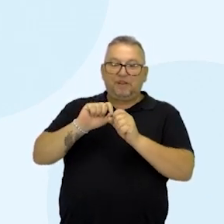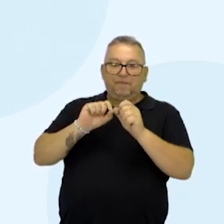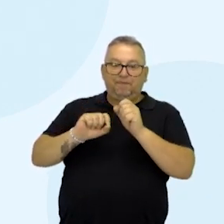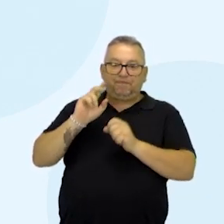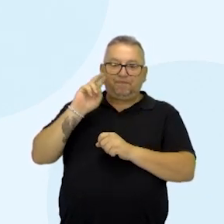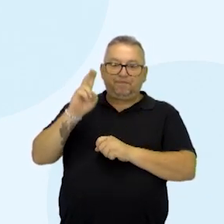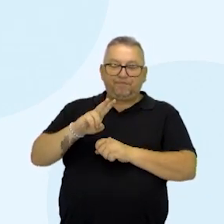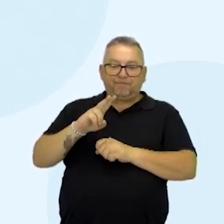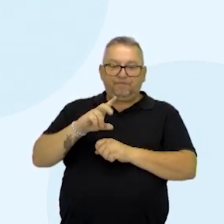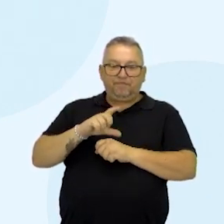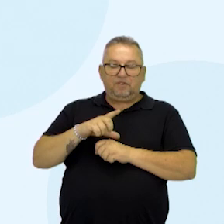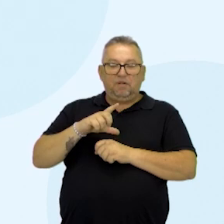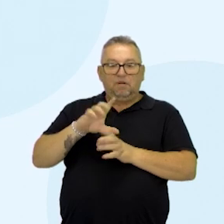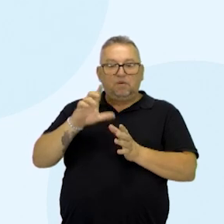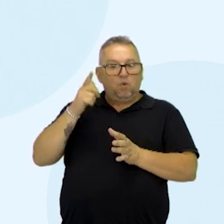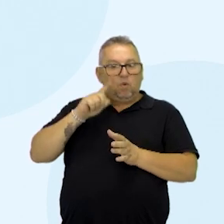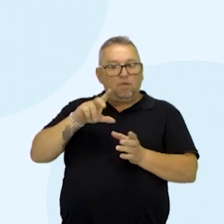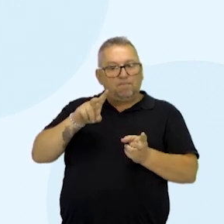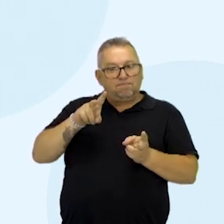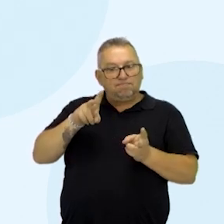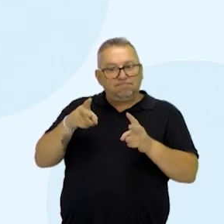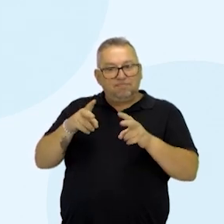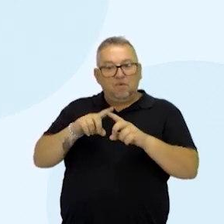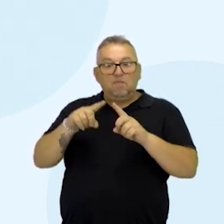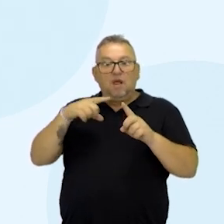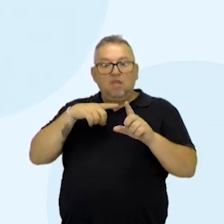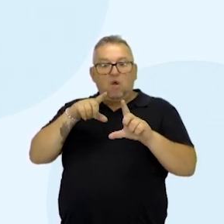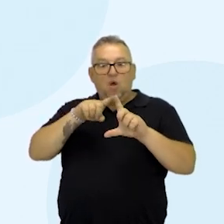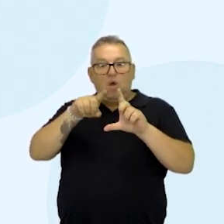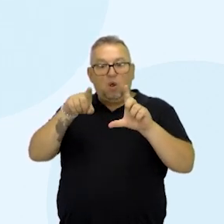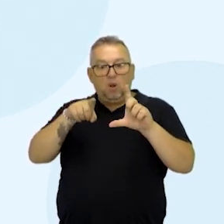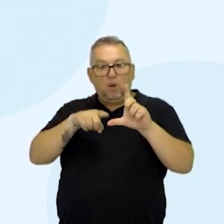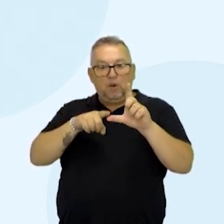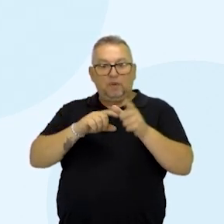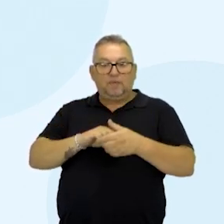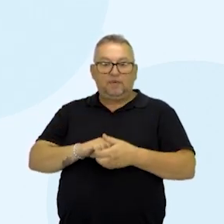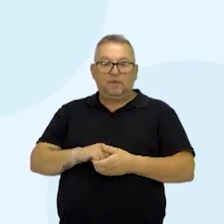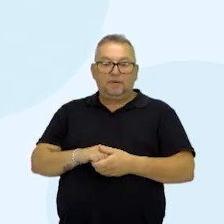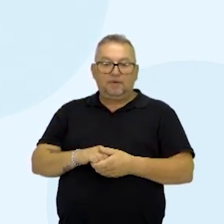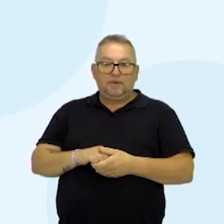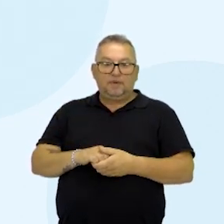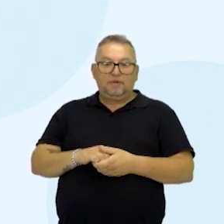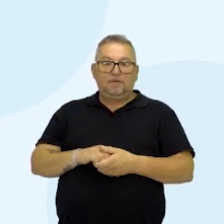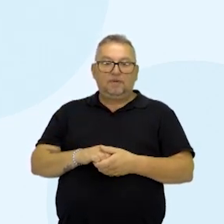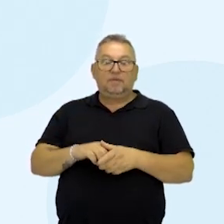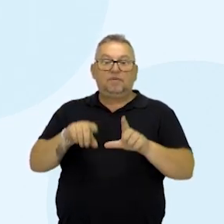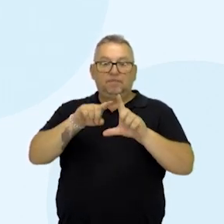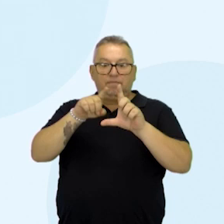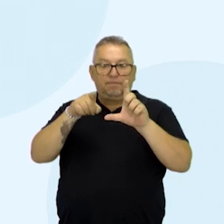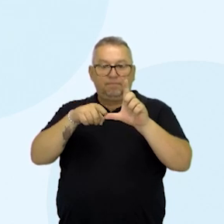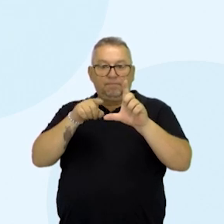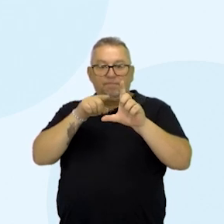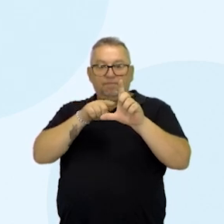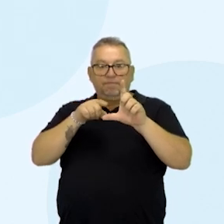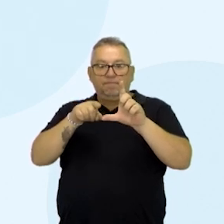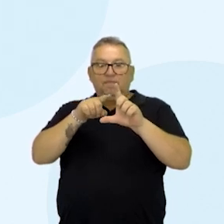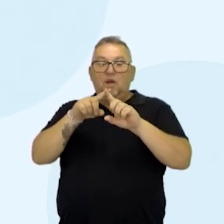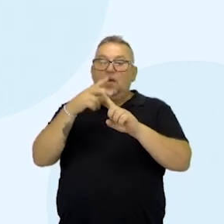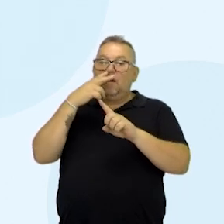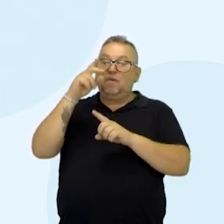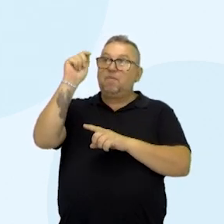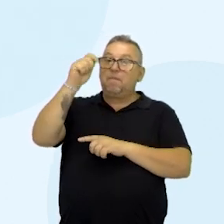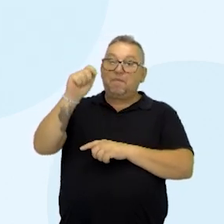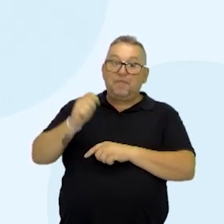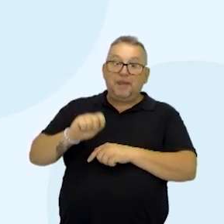está em perspectiva, a gente não consegue ver, né? Mas se a gente virasse esse losango, a gente ia ver um formato parecido com uma pipa também, né?